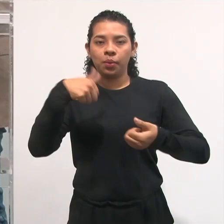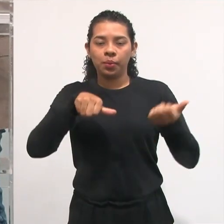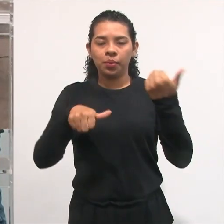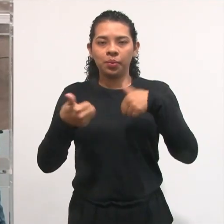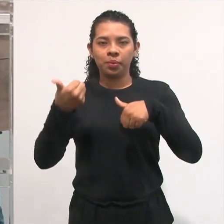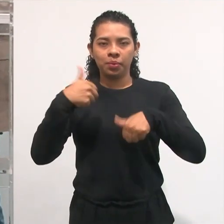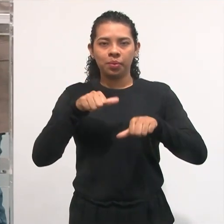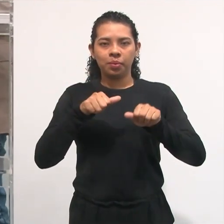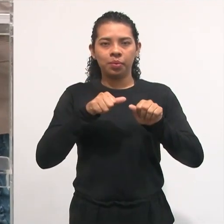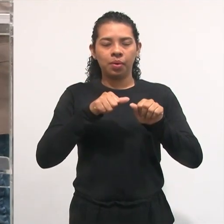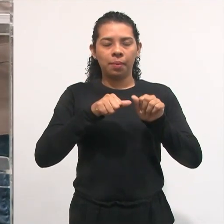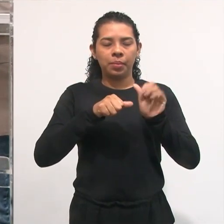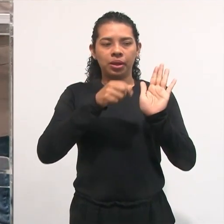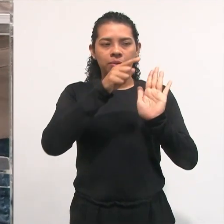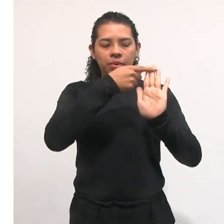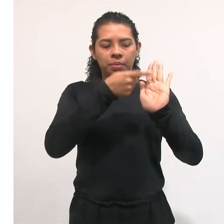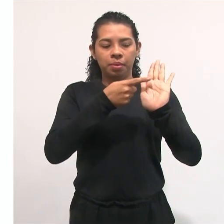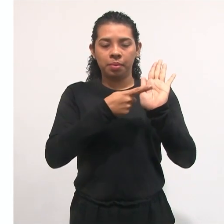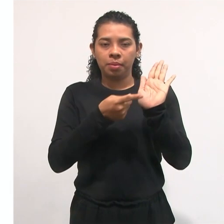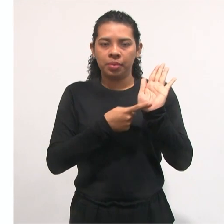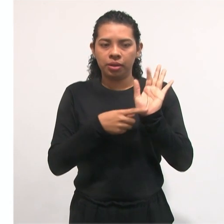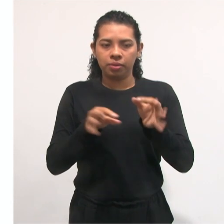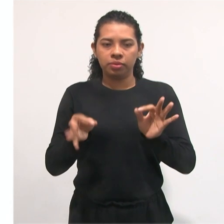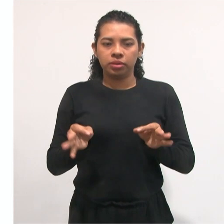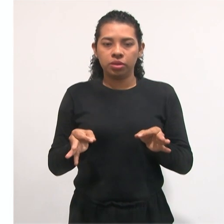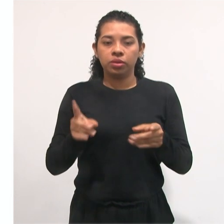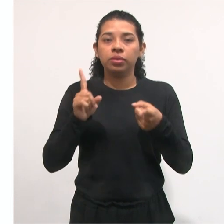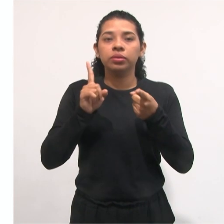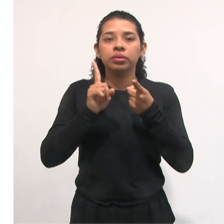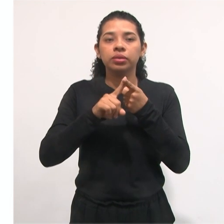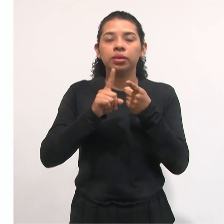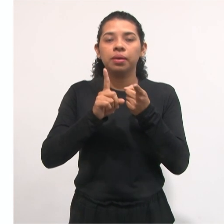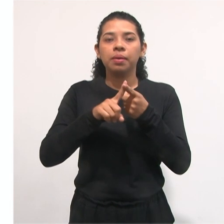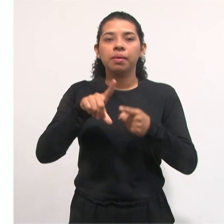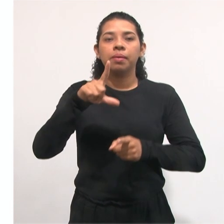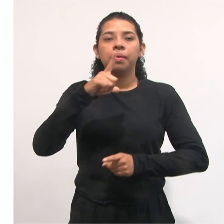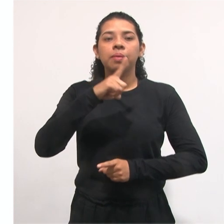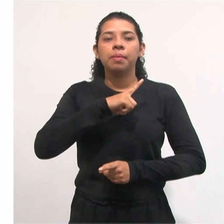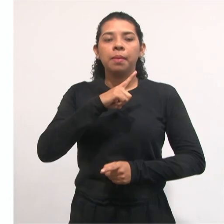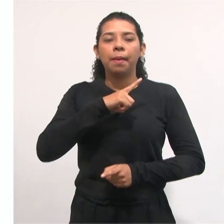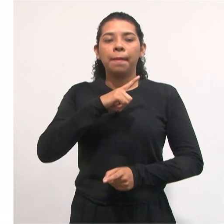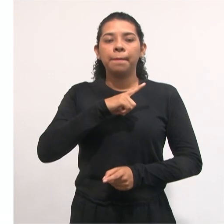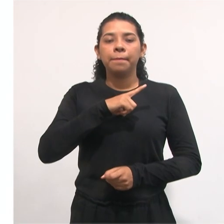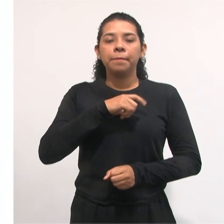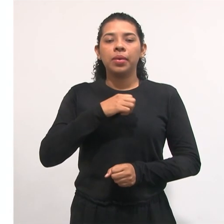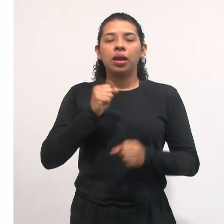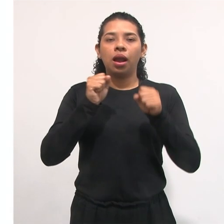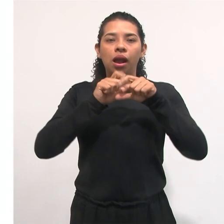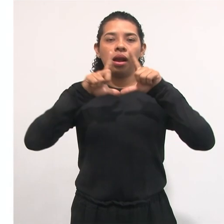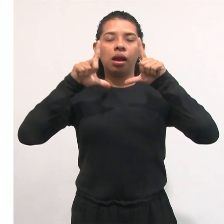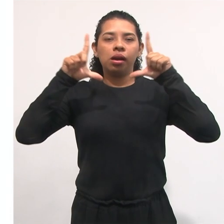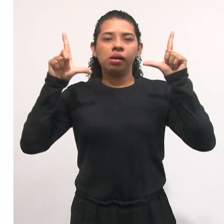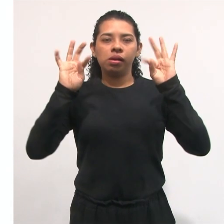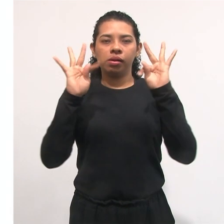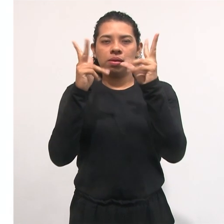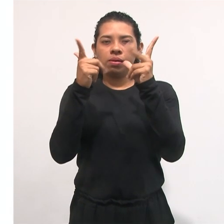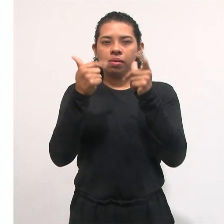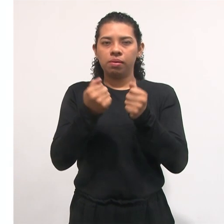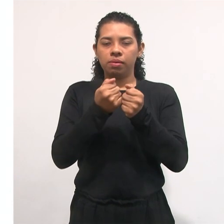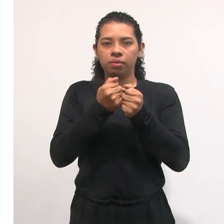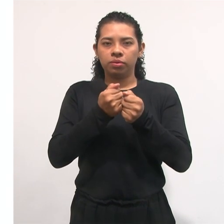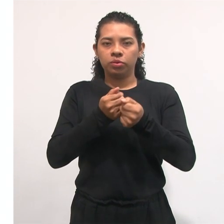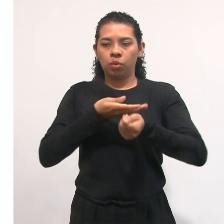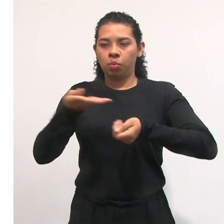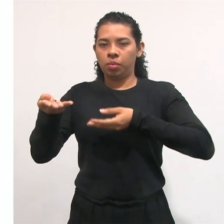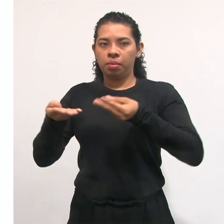na análise da tabela da distribuição. Ainda na tabela de distribuição, a gente tem a nossa amplitude, né? A